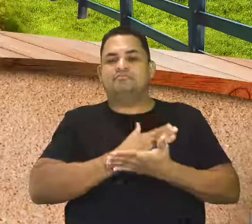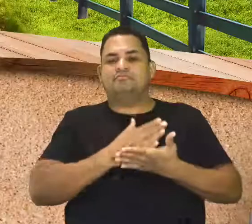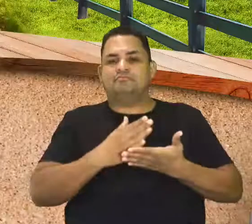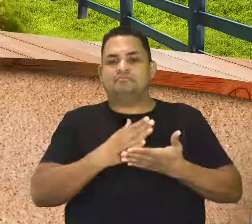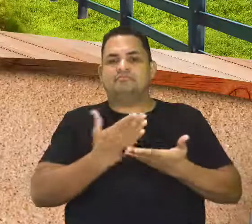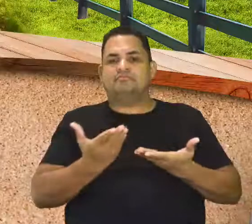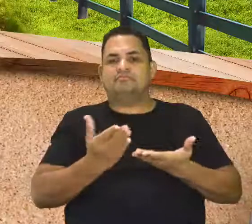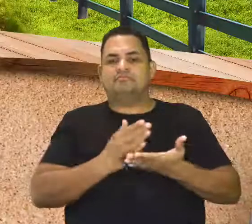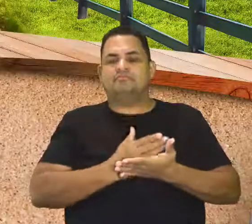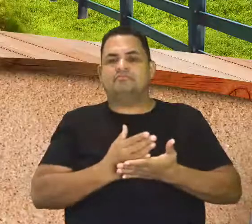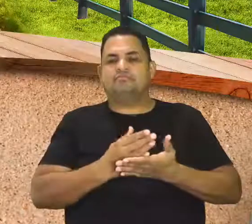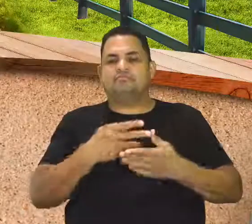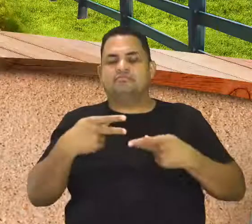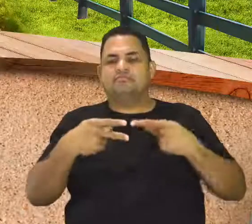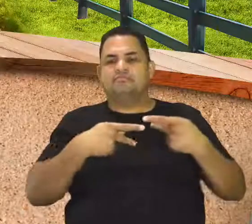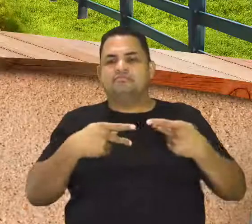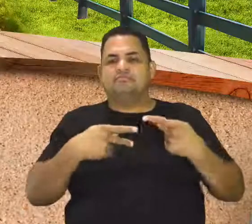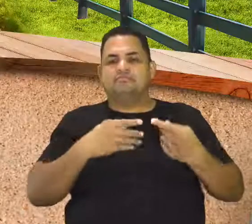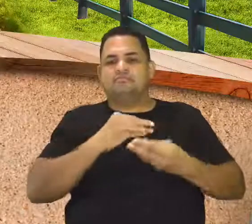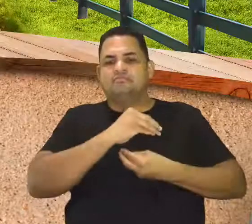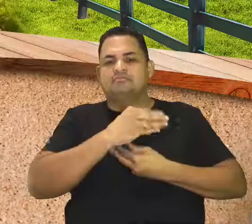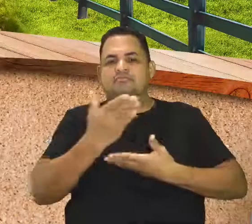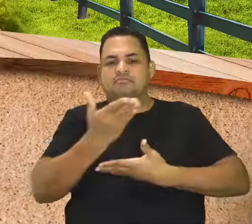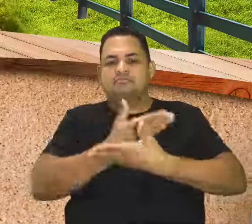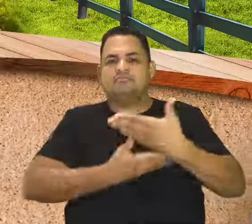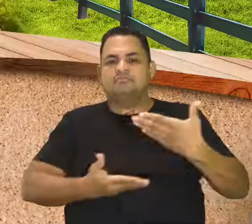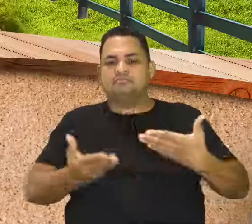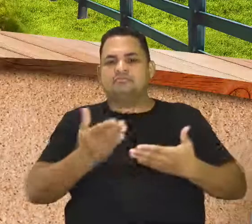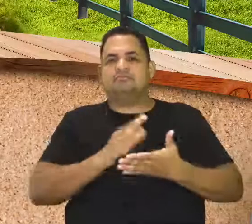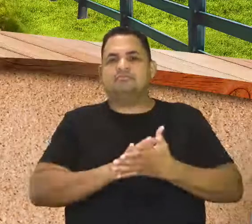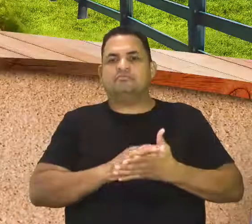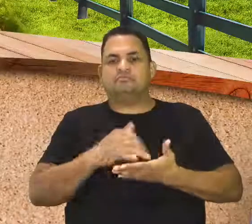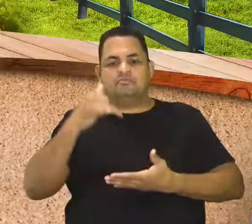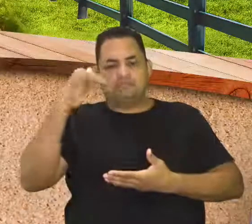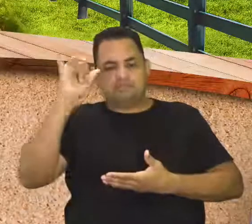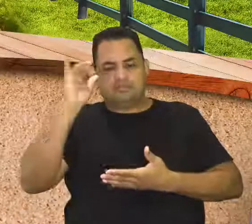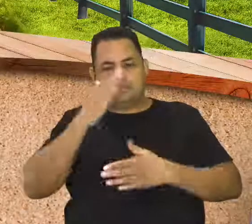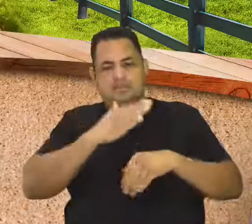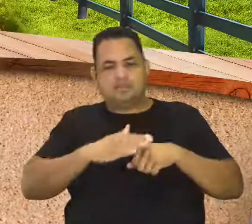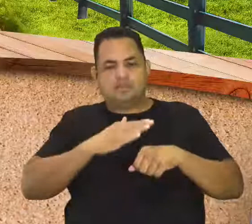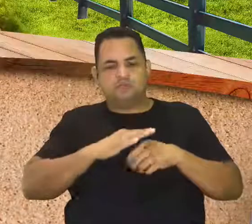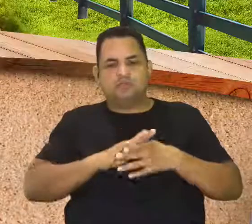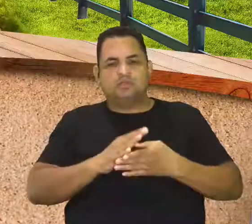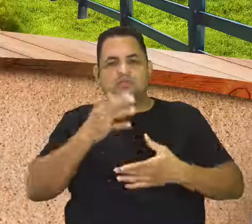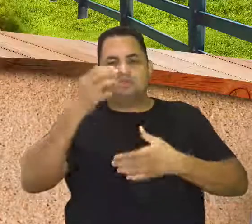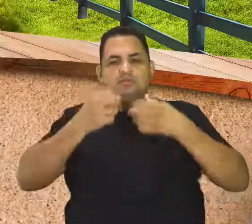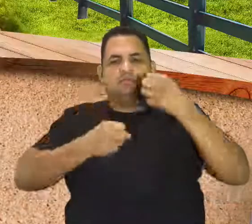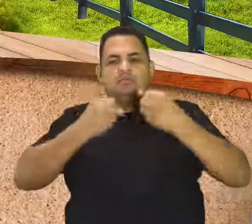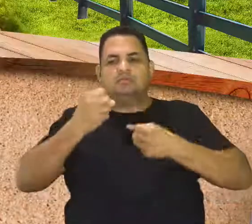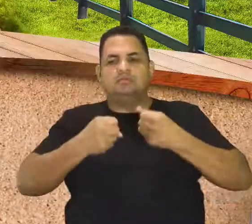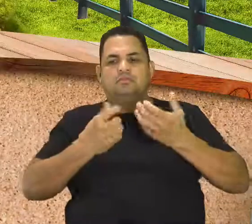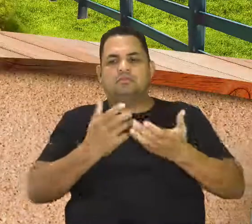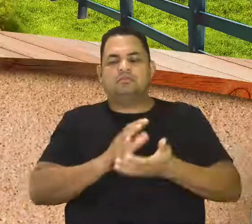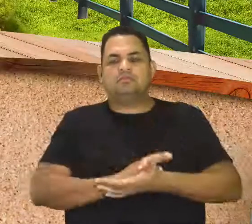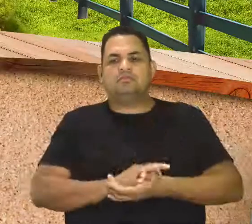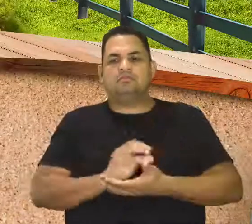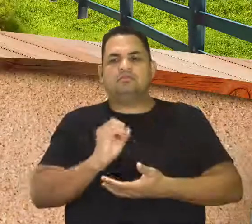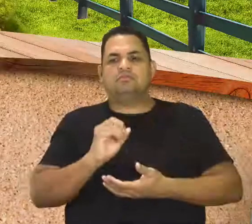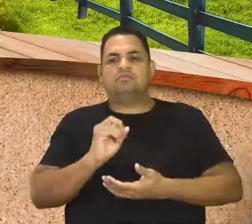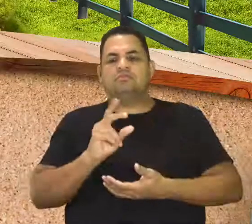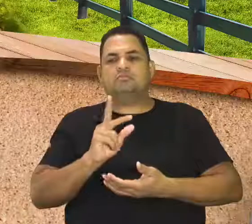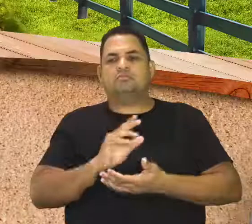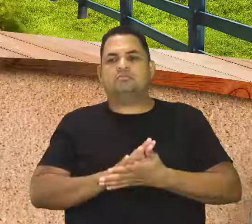de iniciar esse projeto de integração, tanto para gado de corte, como para gado de leiteiro, ok? E assim a gente